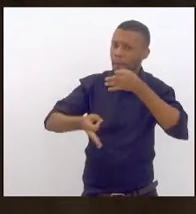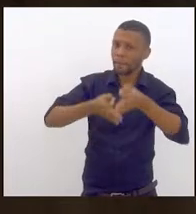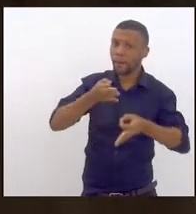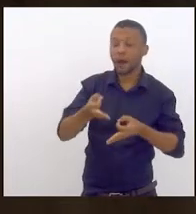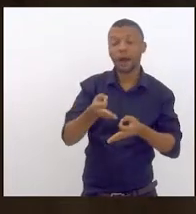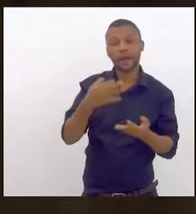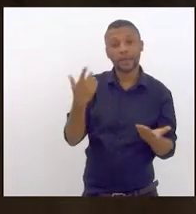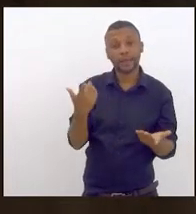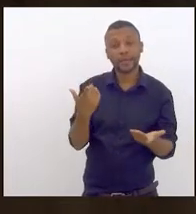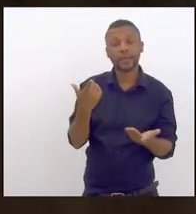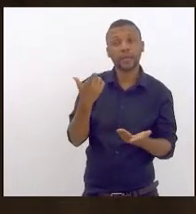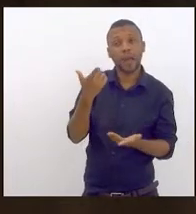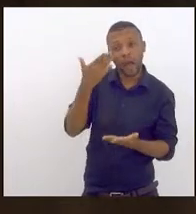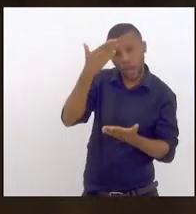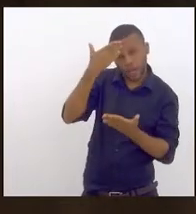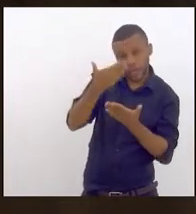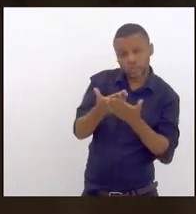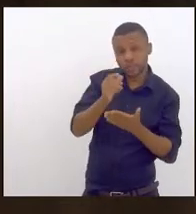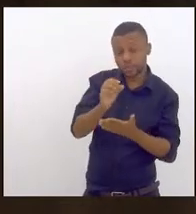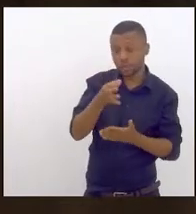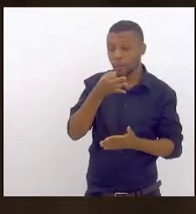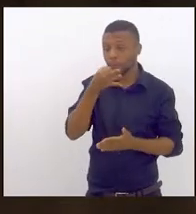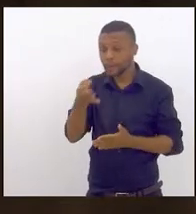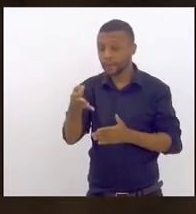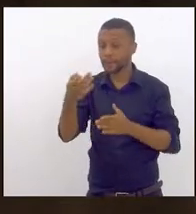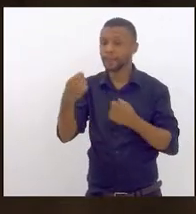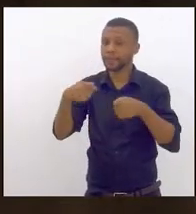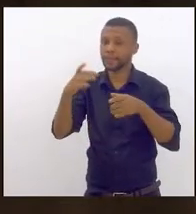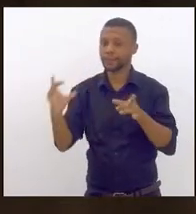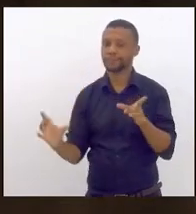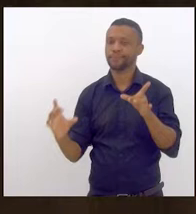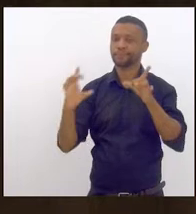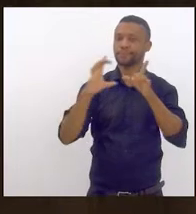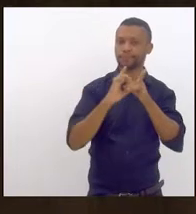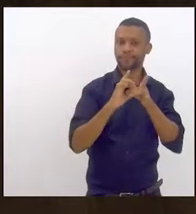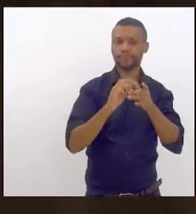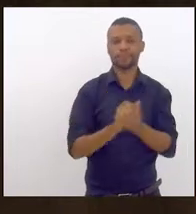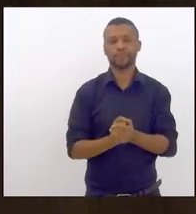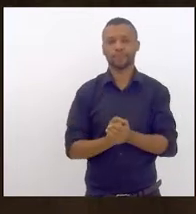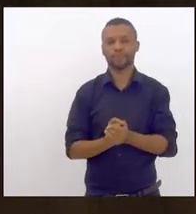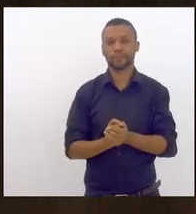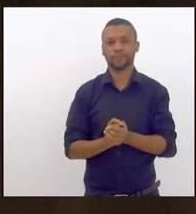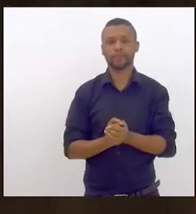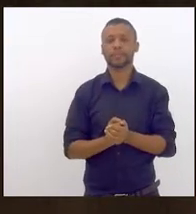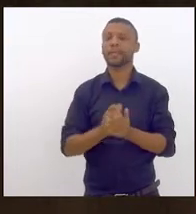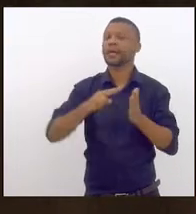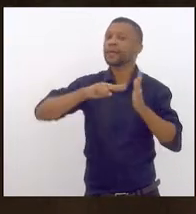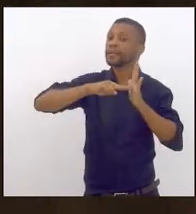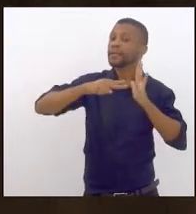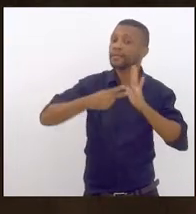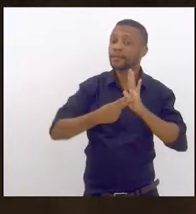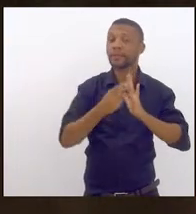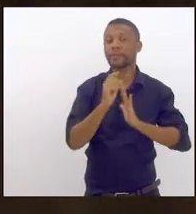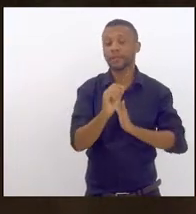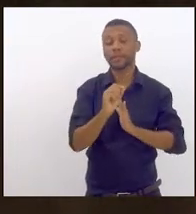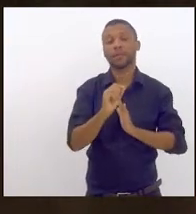parecer deve ser anexação, remete a CCJ para uma reunião